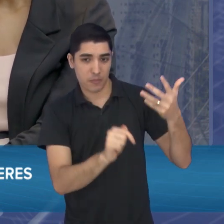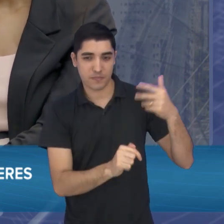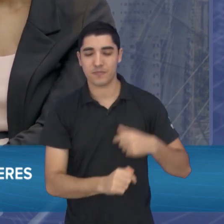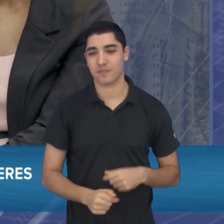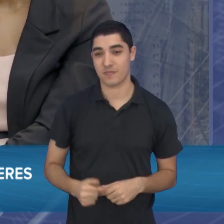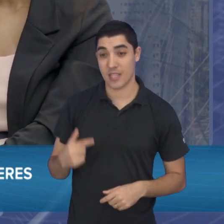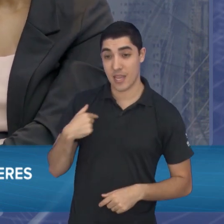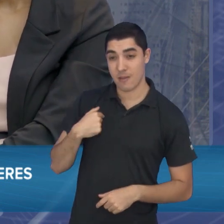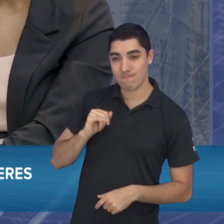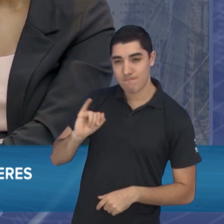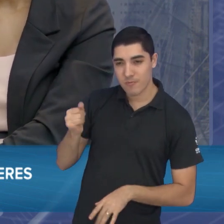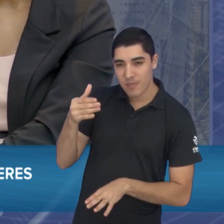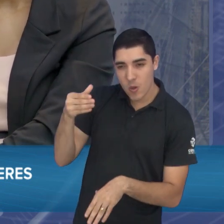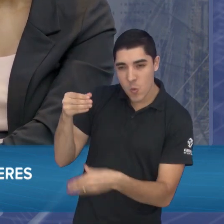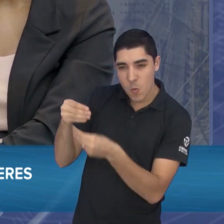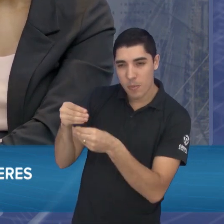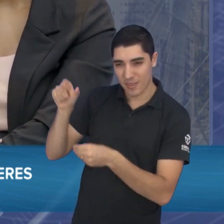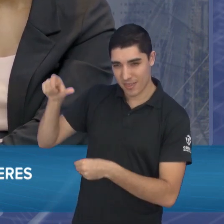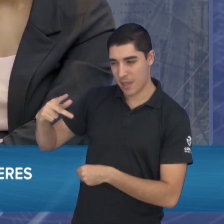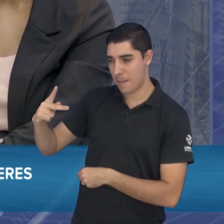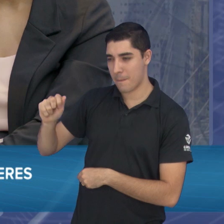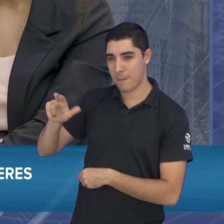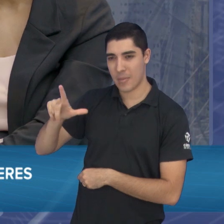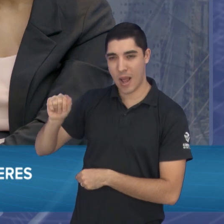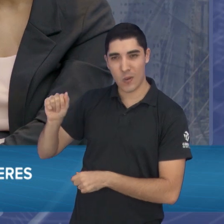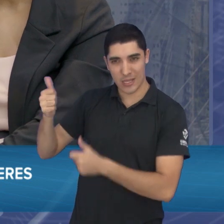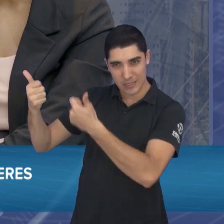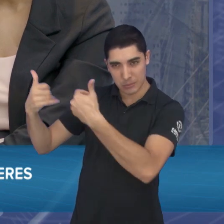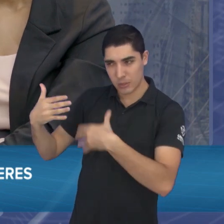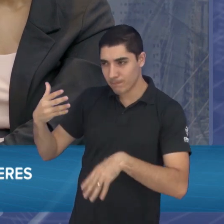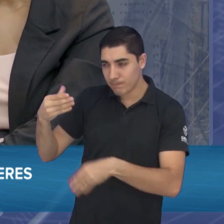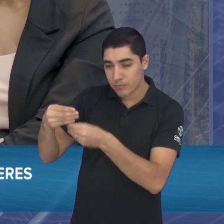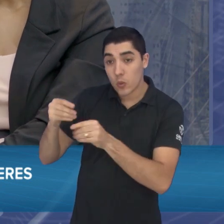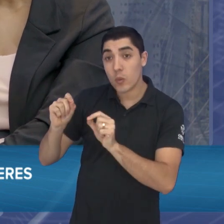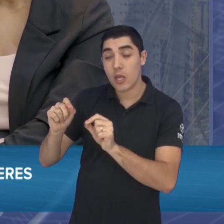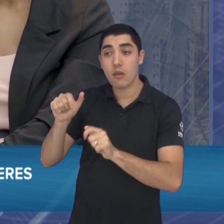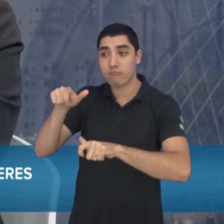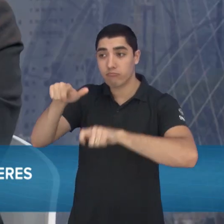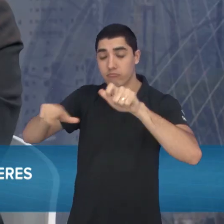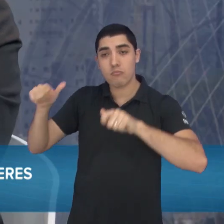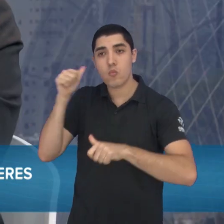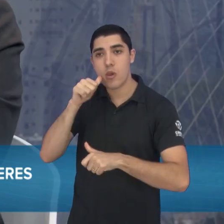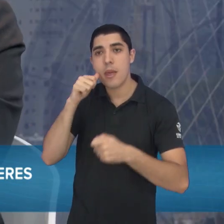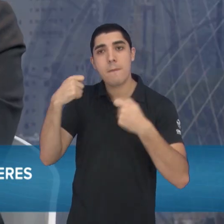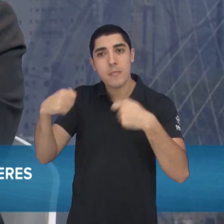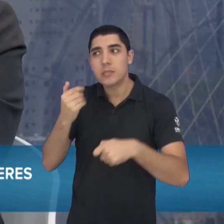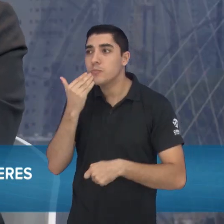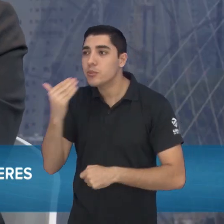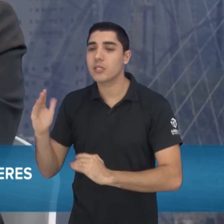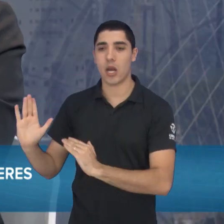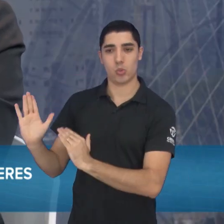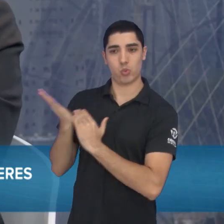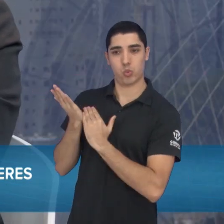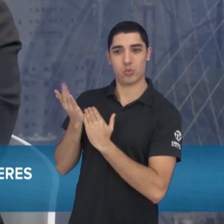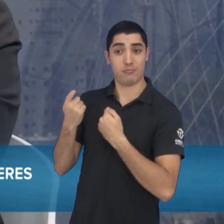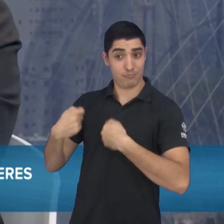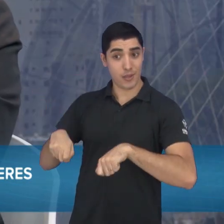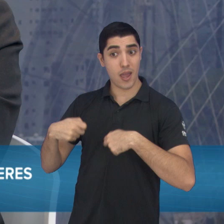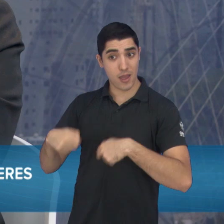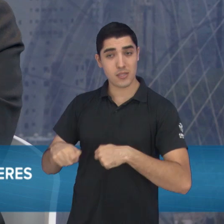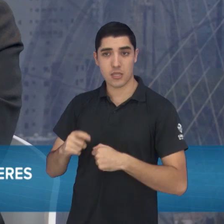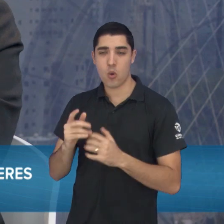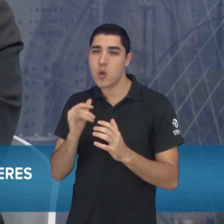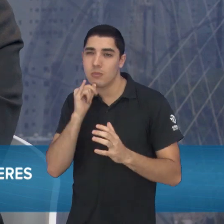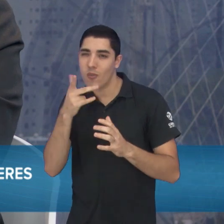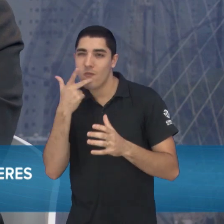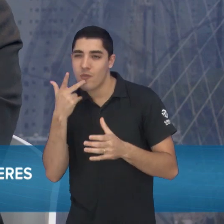da Paula, que eu gostei de quando ela falou a importância das mulheres aprenderem a pedir ajuda, né? Vamos mudar, ela falou da rede de